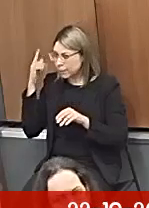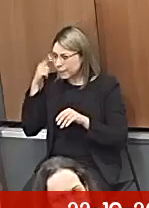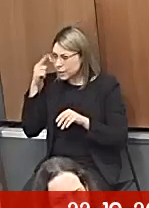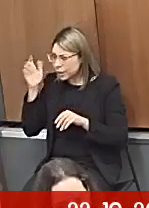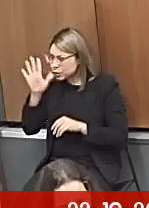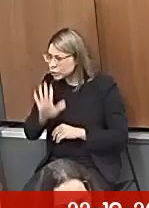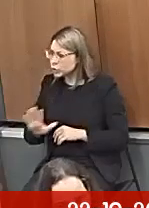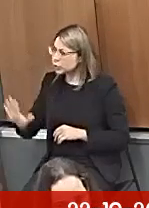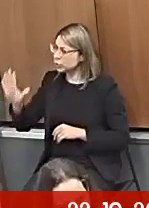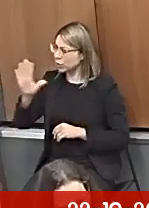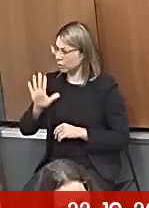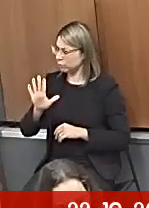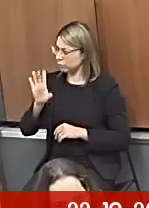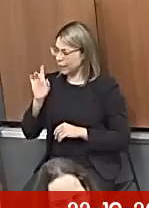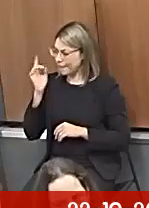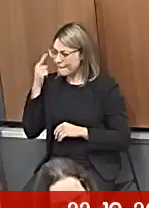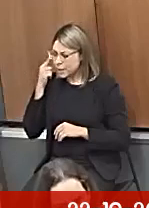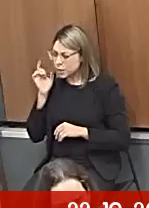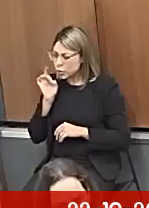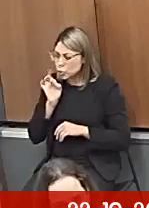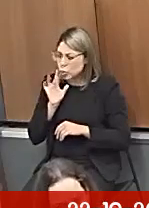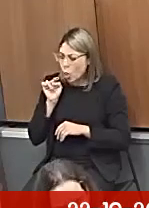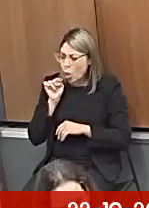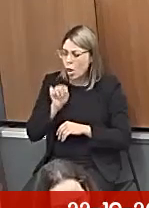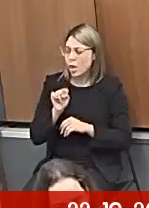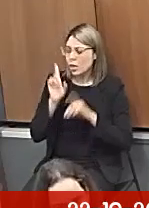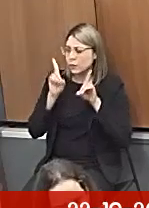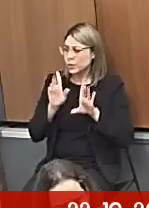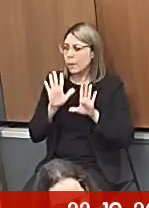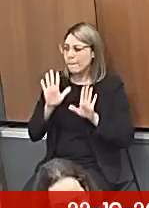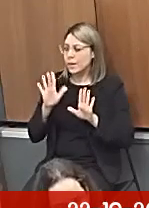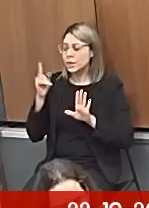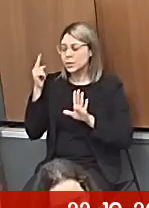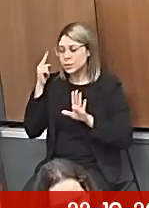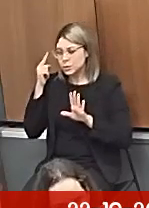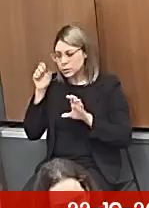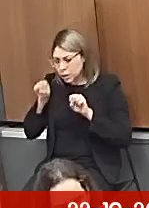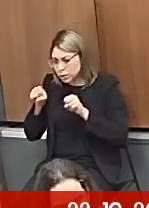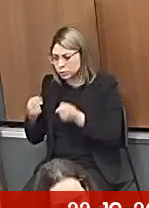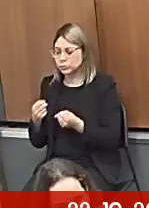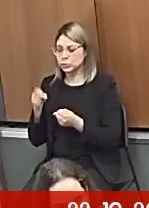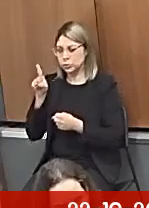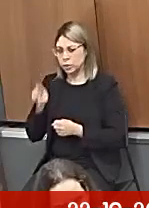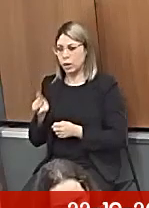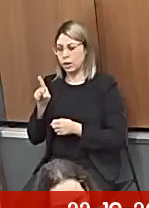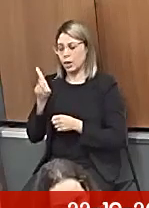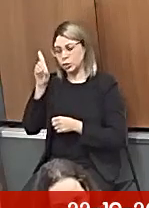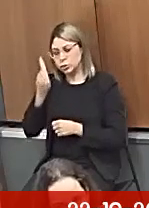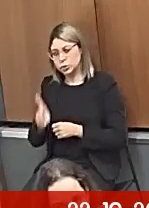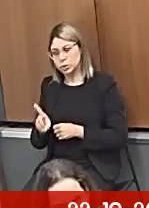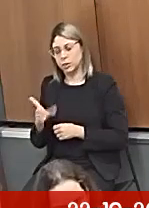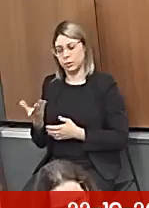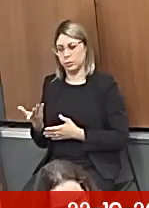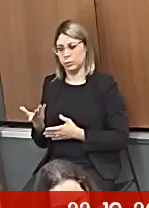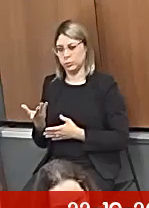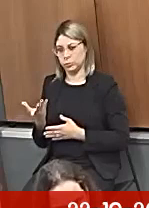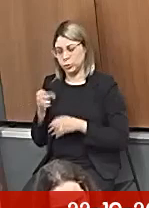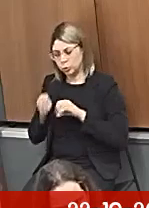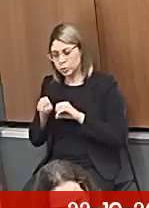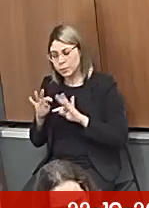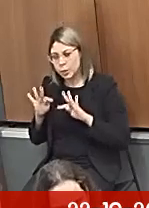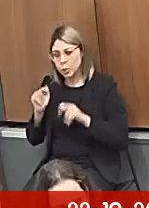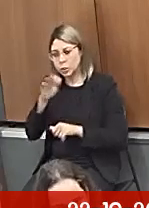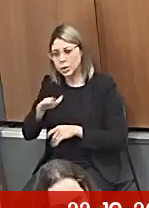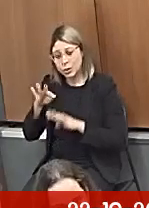uma forma extensiva para garantir o efetivo direito à educação a todas as crianças e a todas